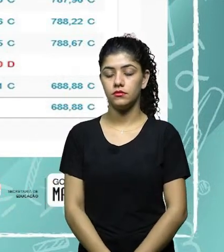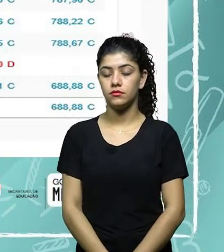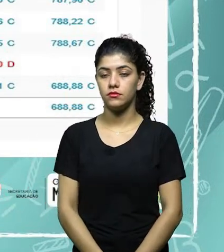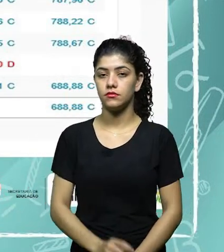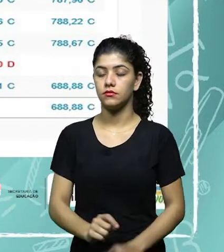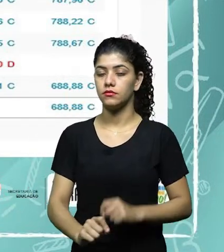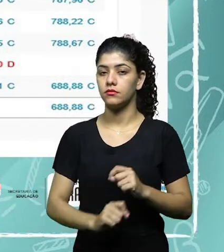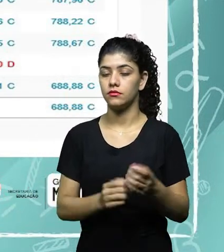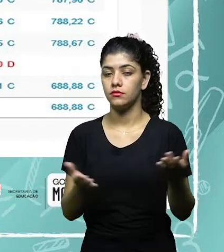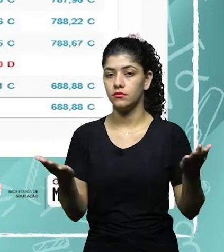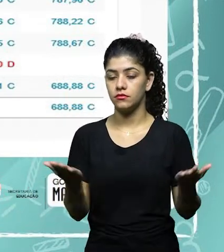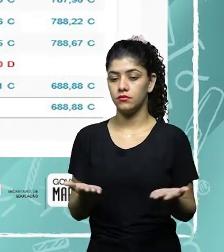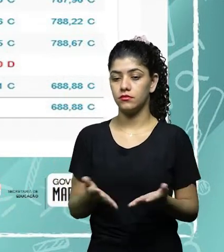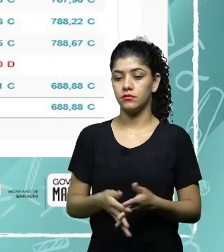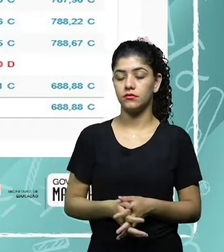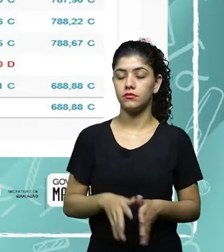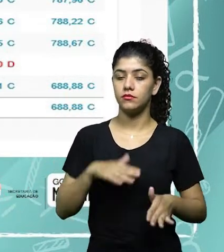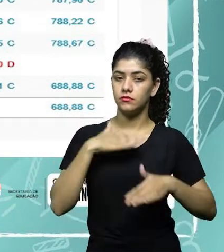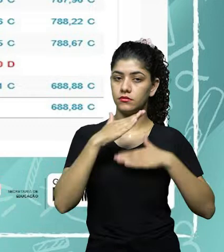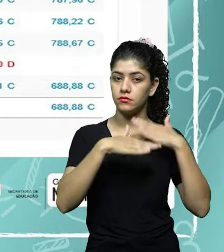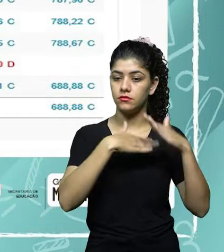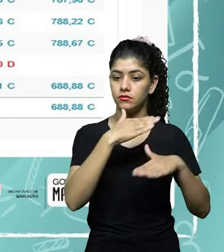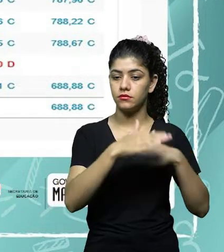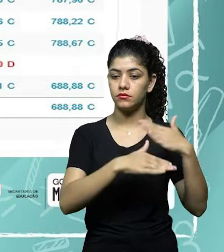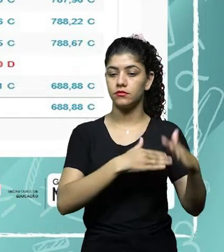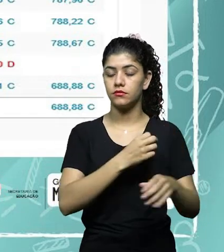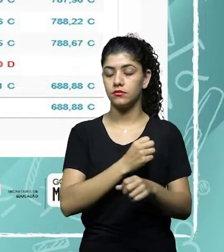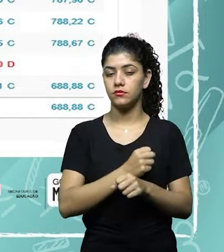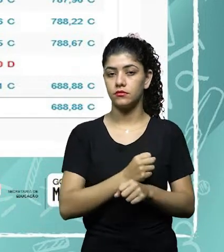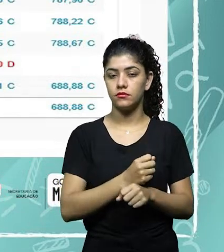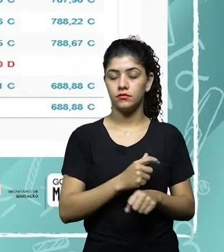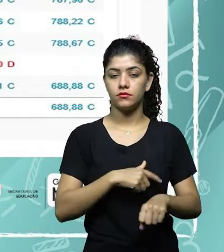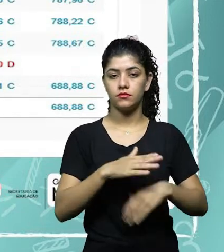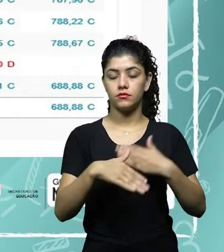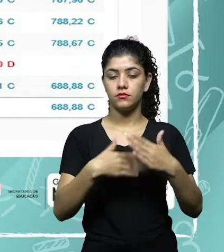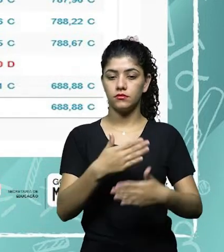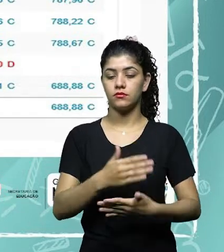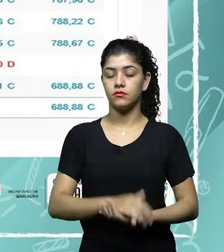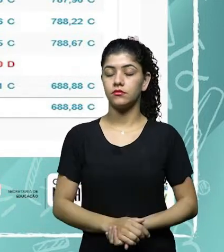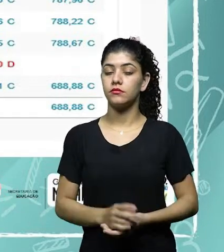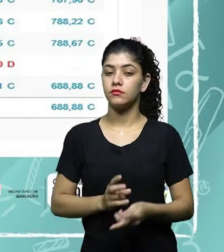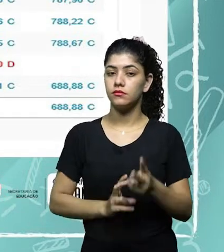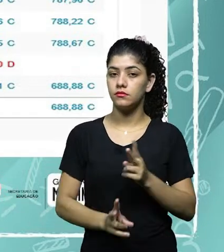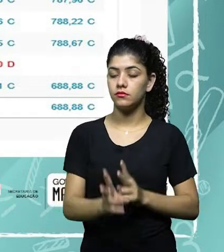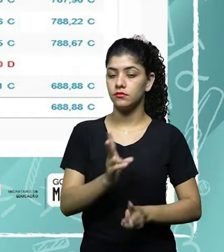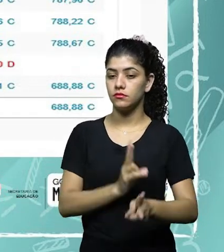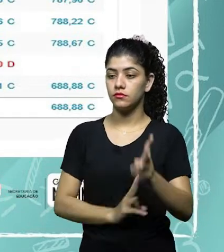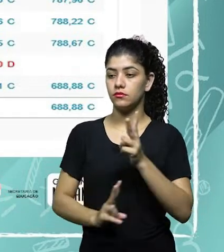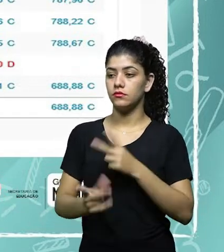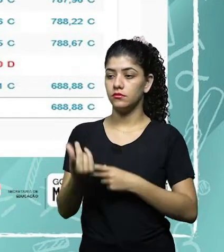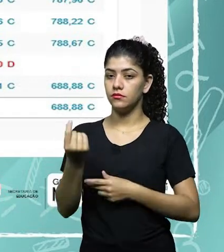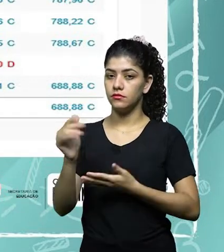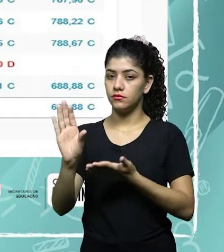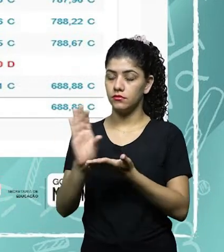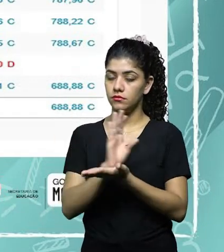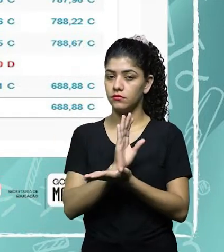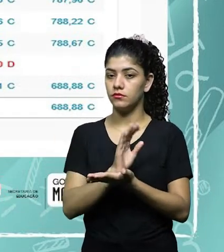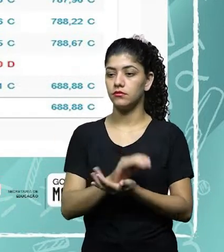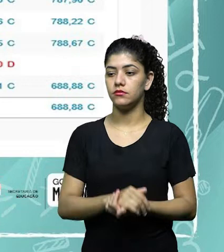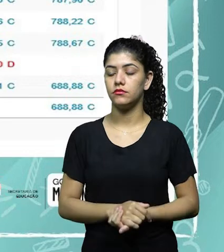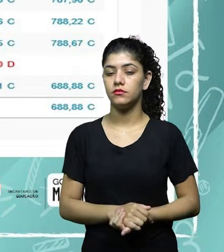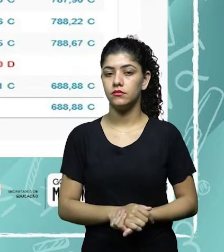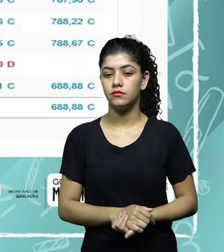667,44. E isso vai sendo feito com o passar do tempo. Então, sempre que for entrando